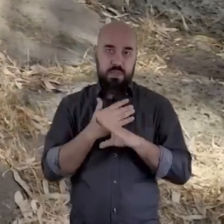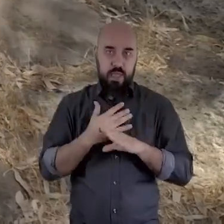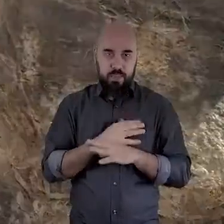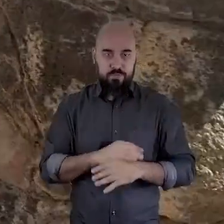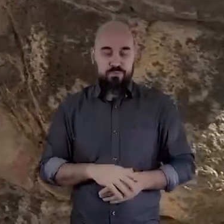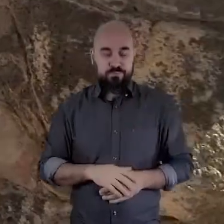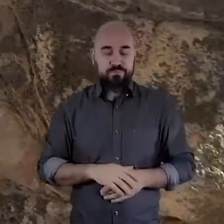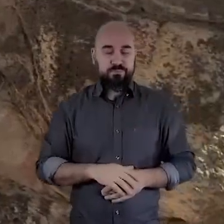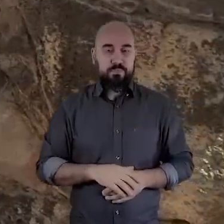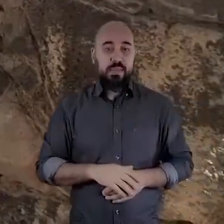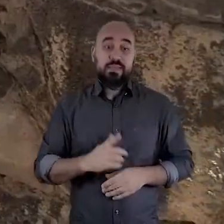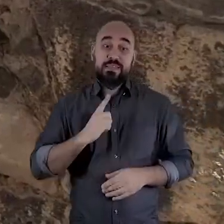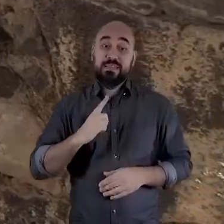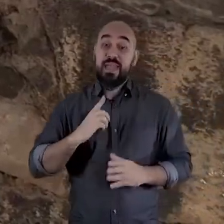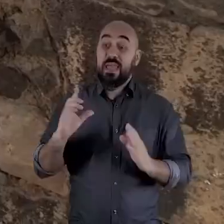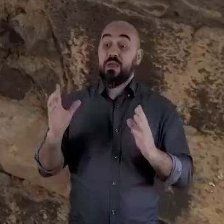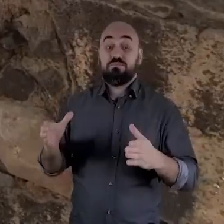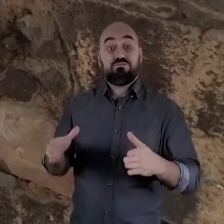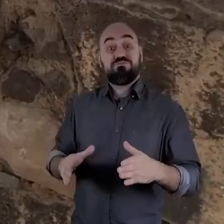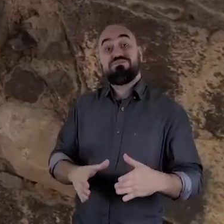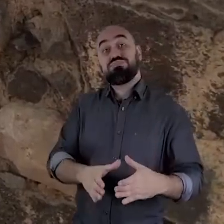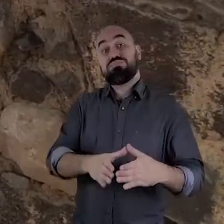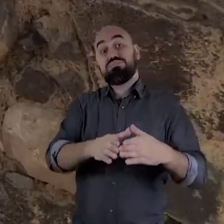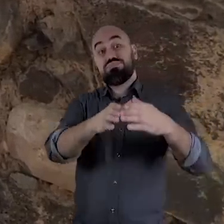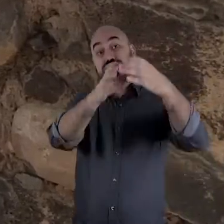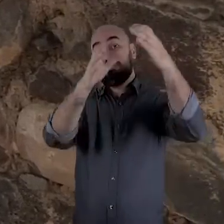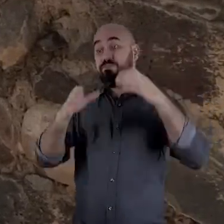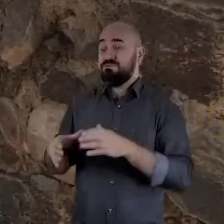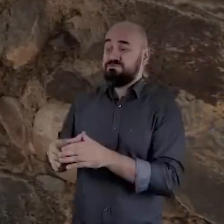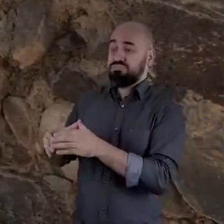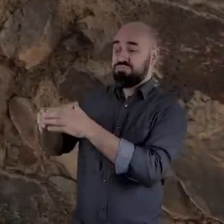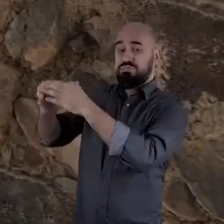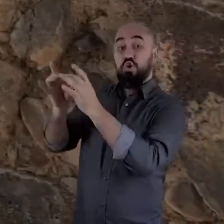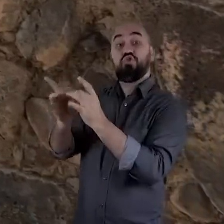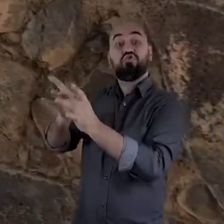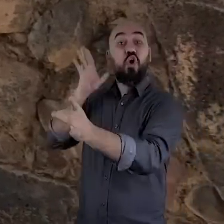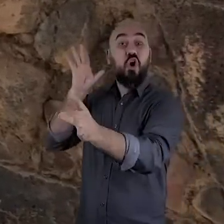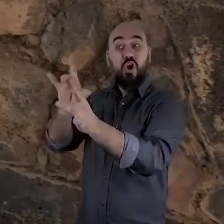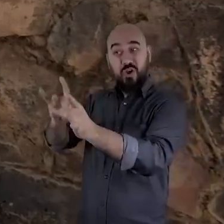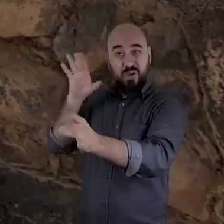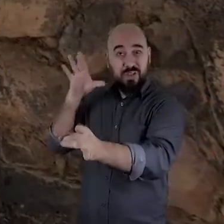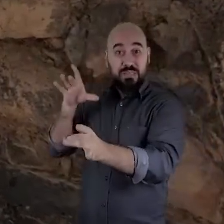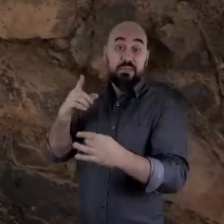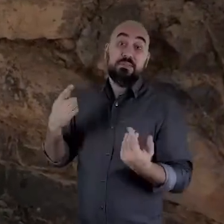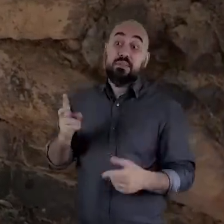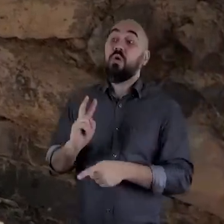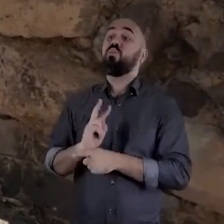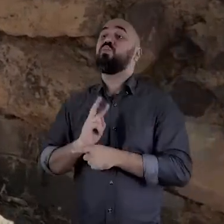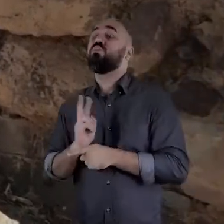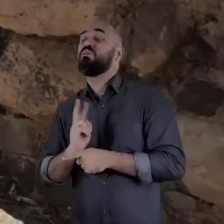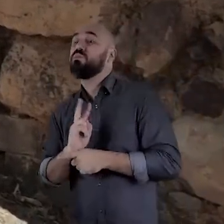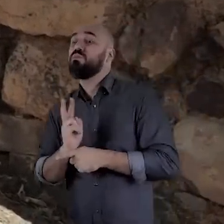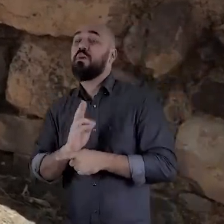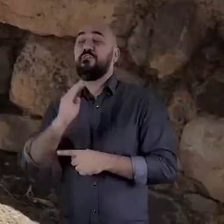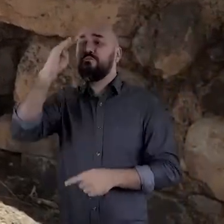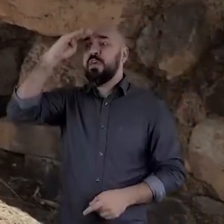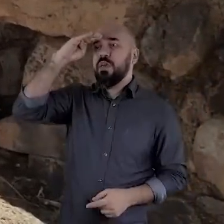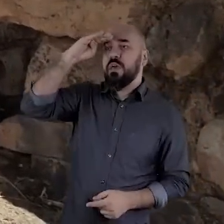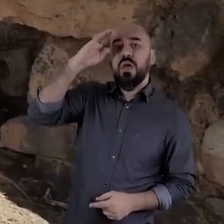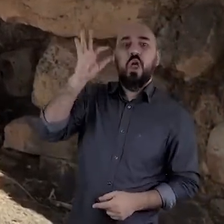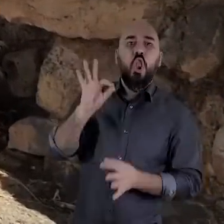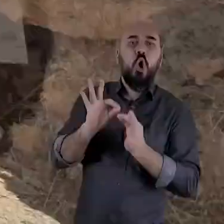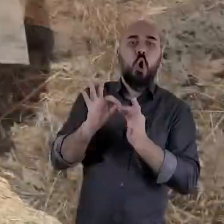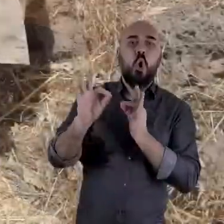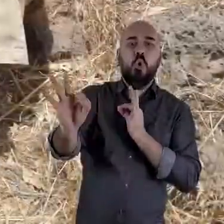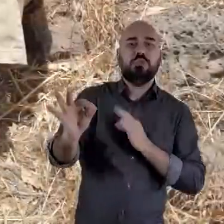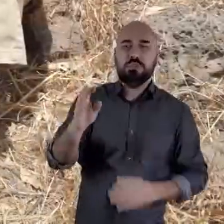E você tem o que também? A torre. Você tem uma torre lá e tem outra torre aqui. Então você vê que o sentinela podia, do alto da torre,